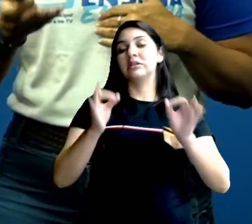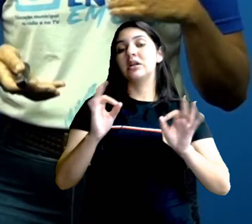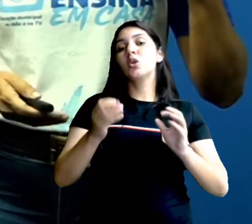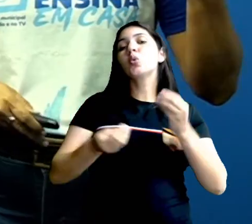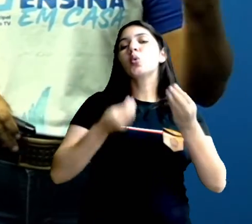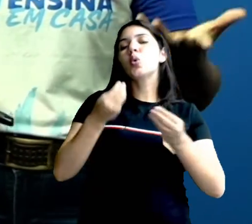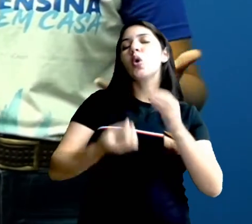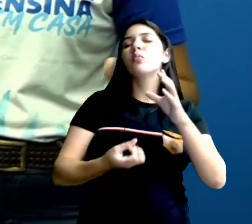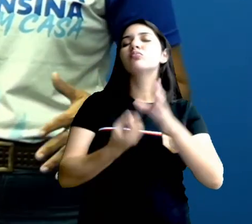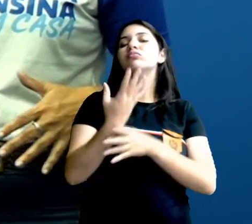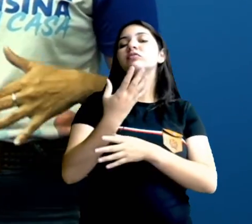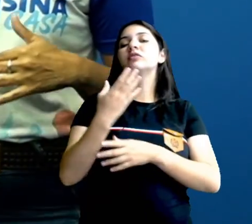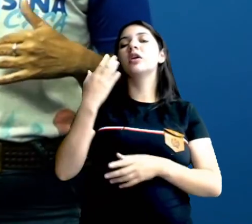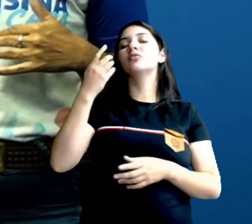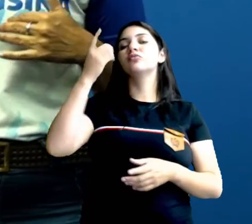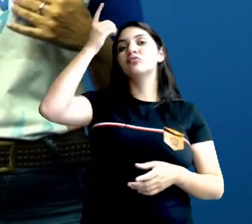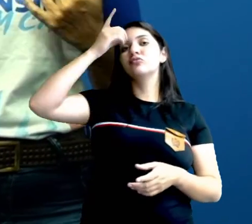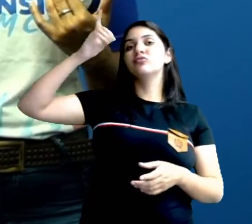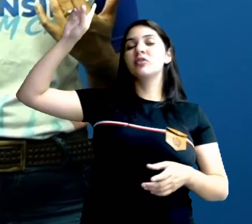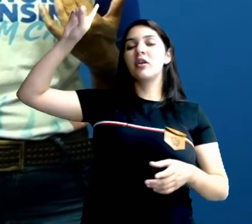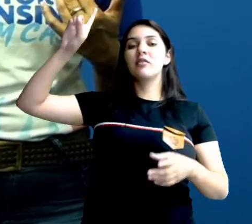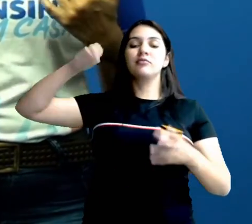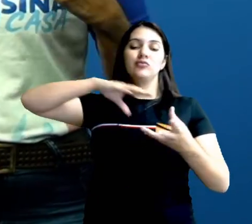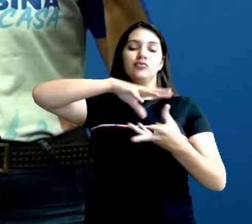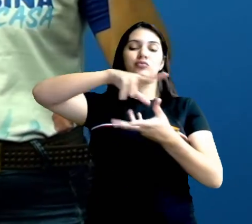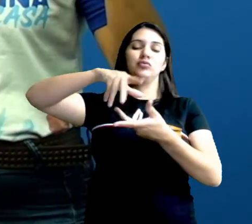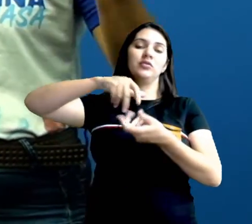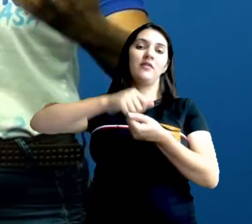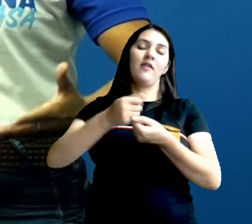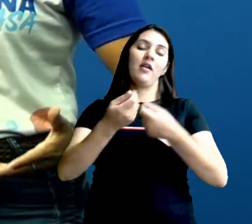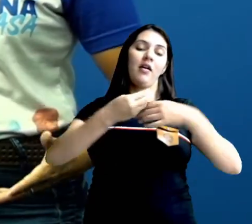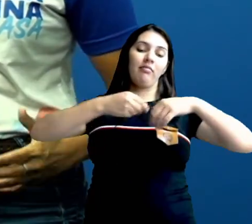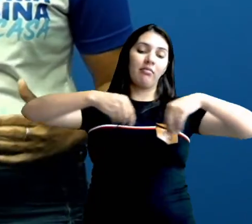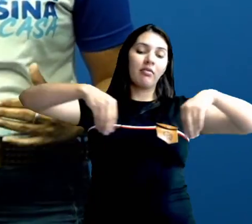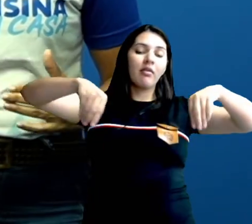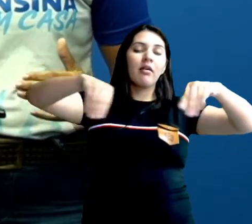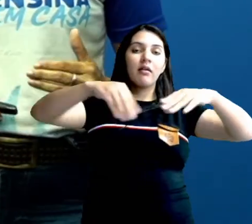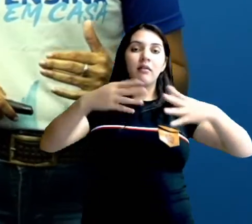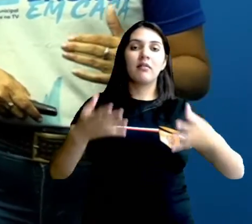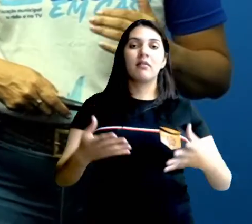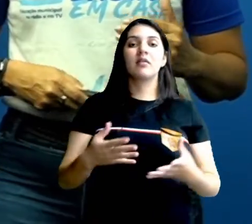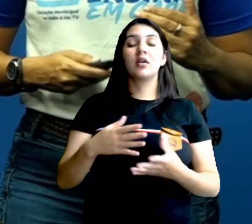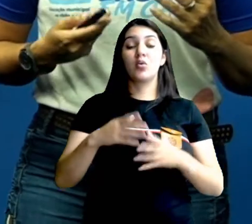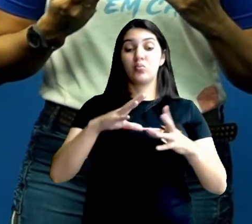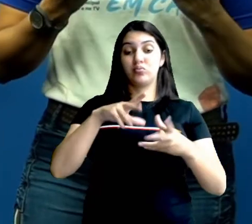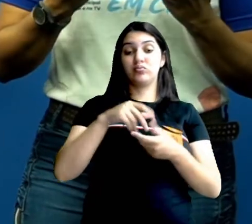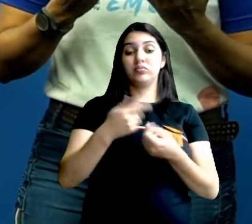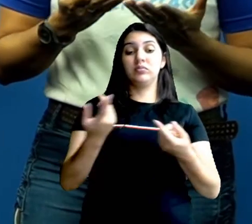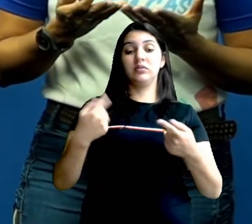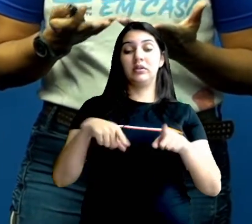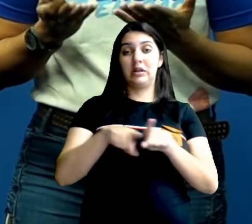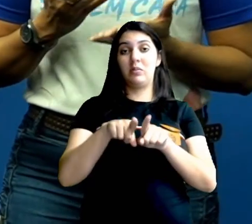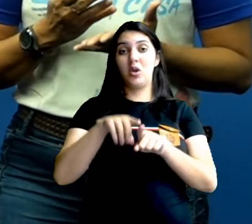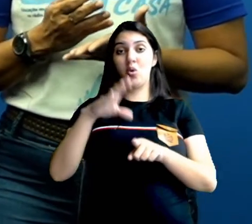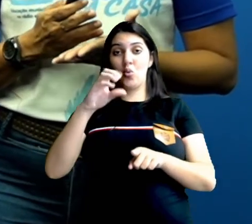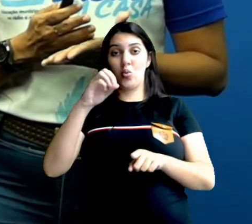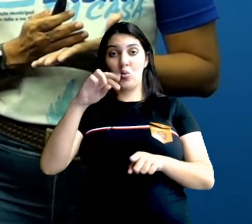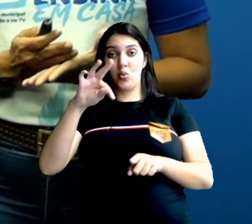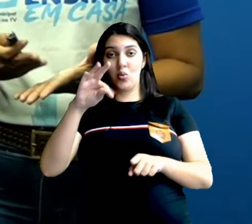Como surgiram os deuses, como surgiu o universo, a terra. E o